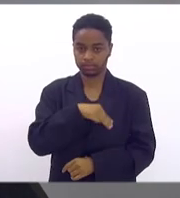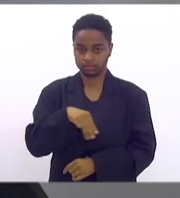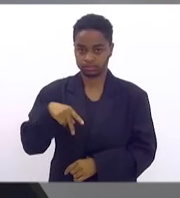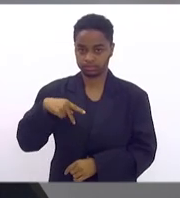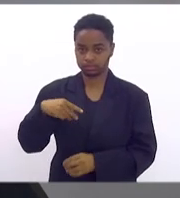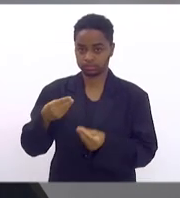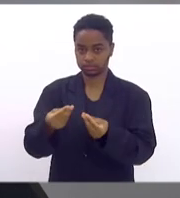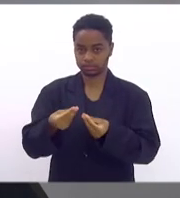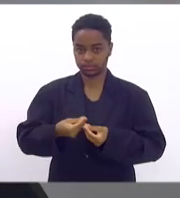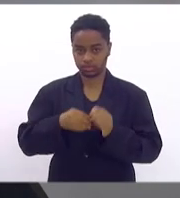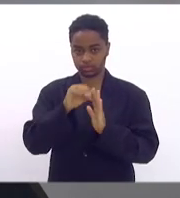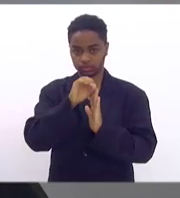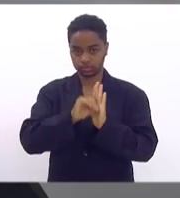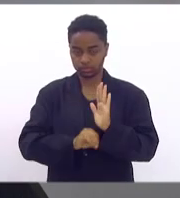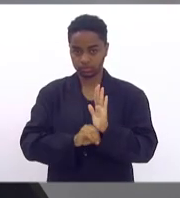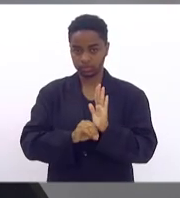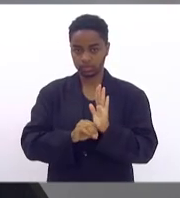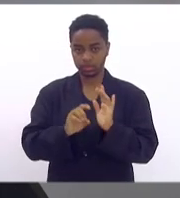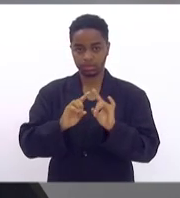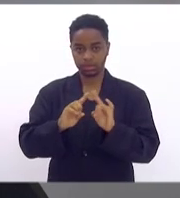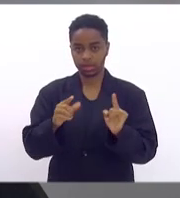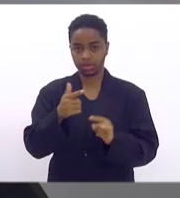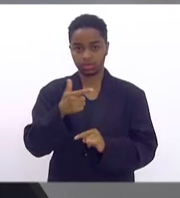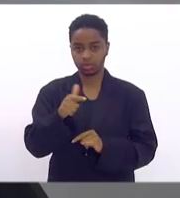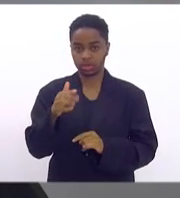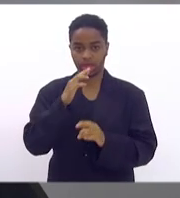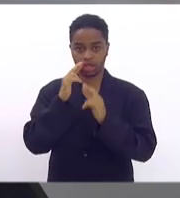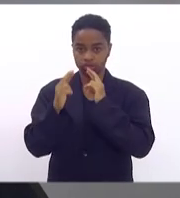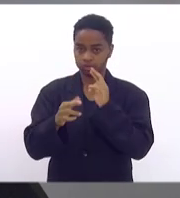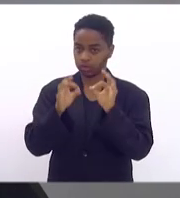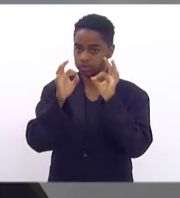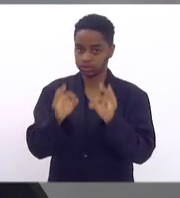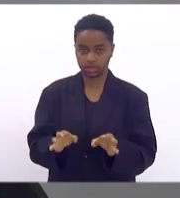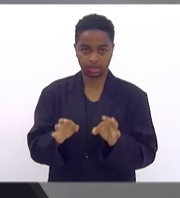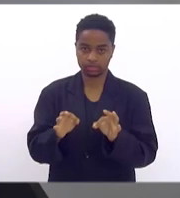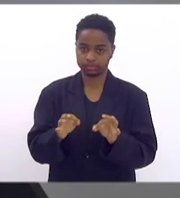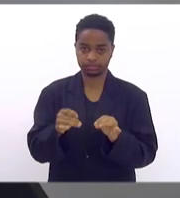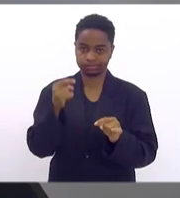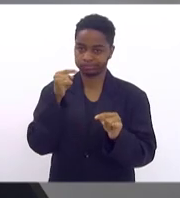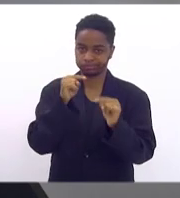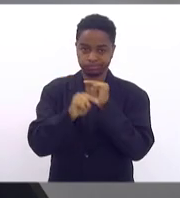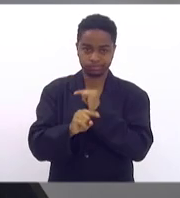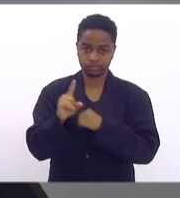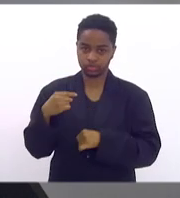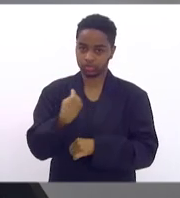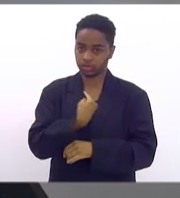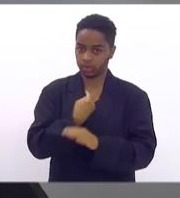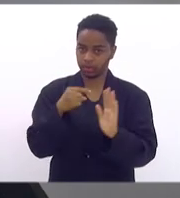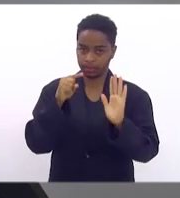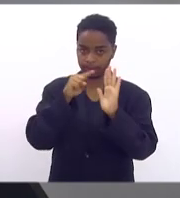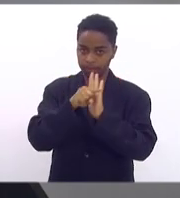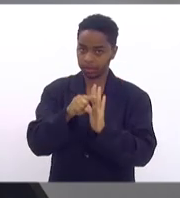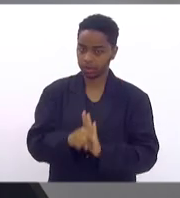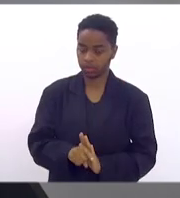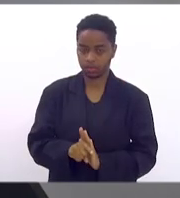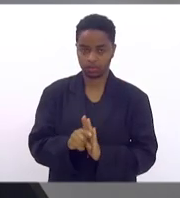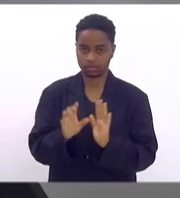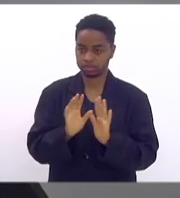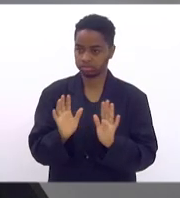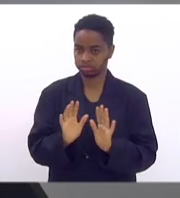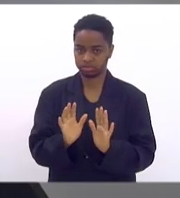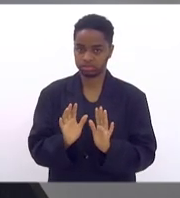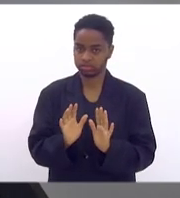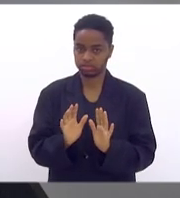um ofício em que ele não dá as respostas que nós necessitaríamos e as respostas que nós solicitamos